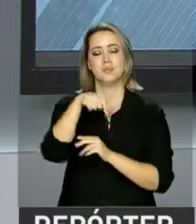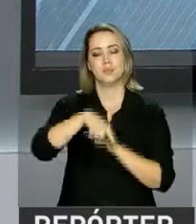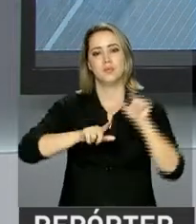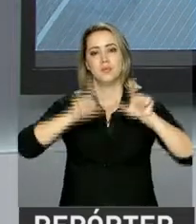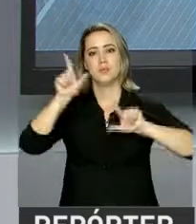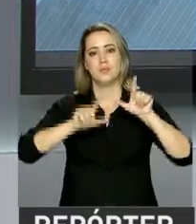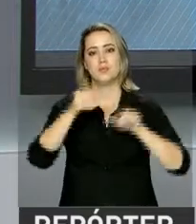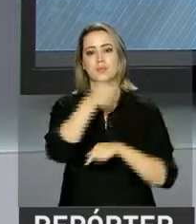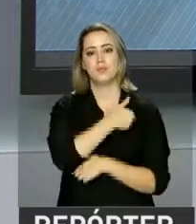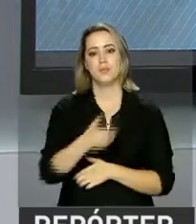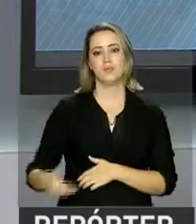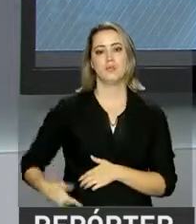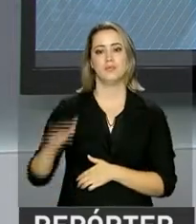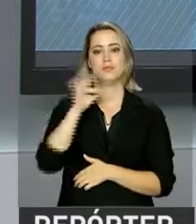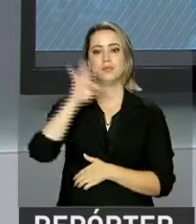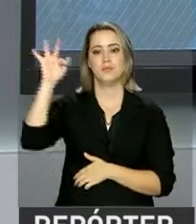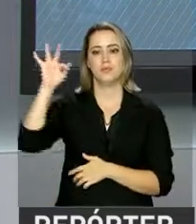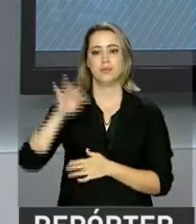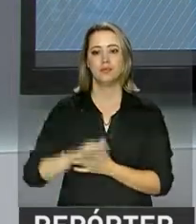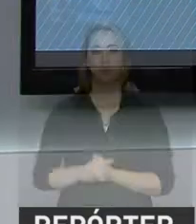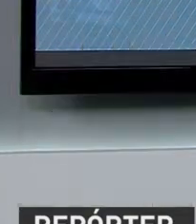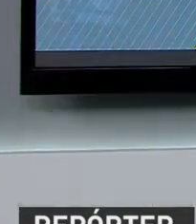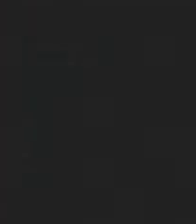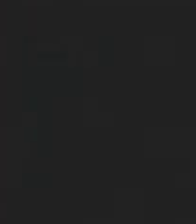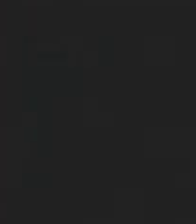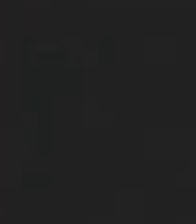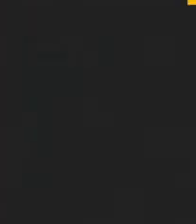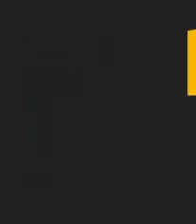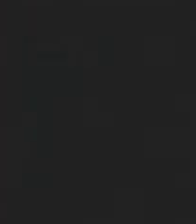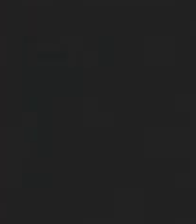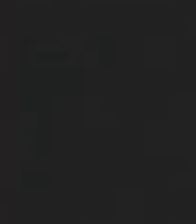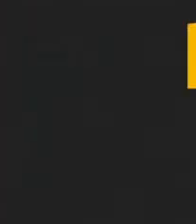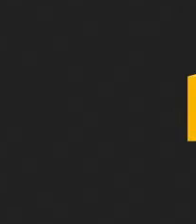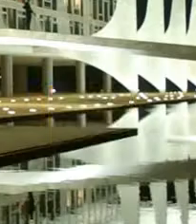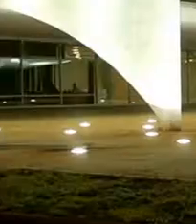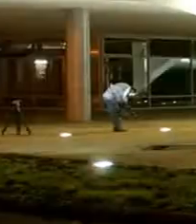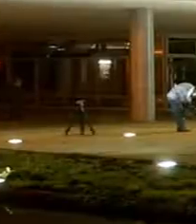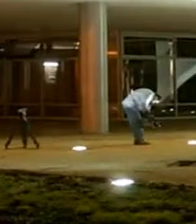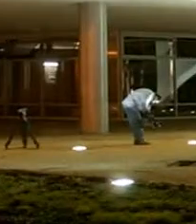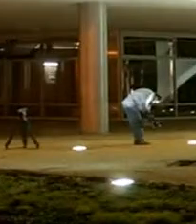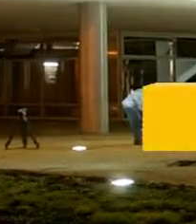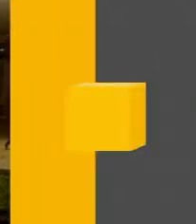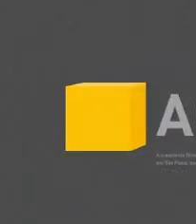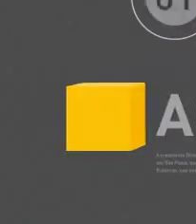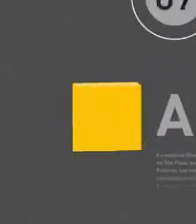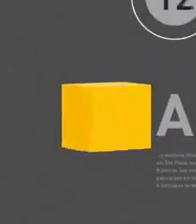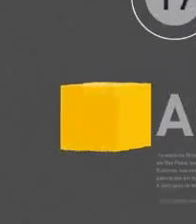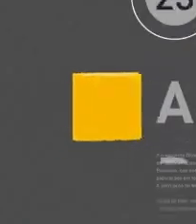na NBR, a TV do Governo Federal. Thank you.